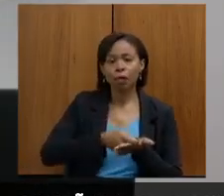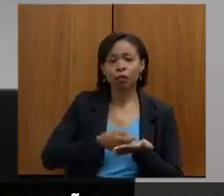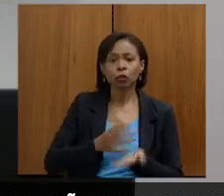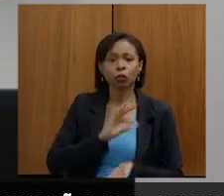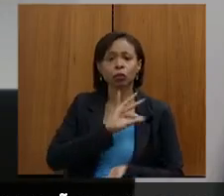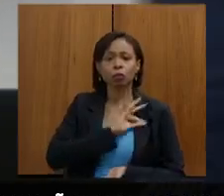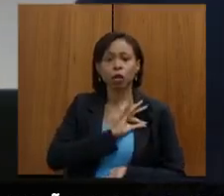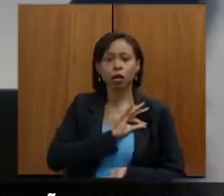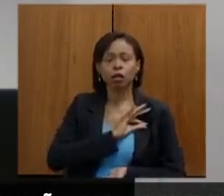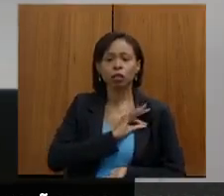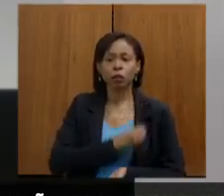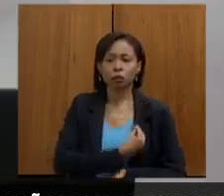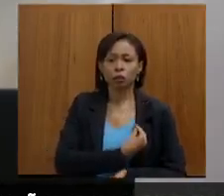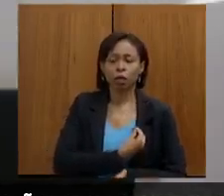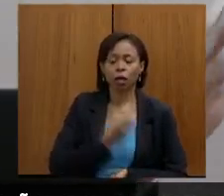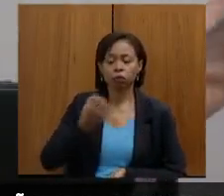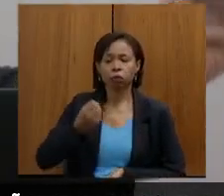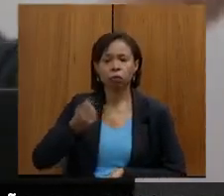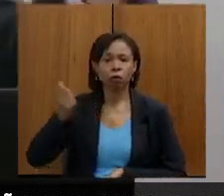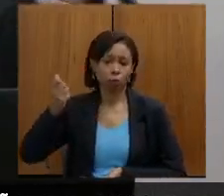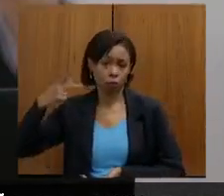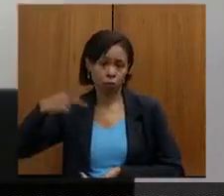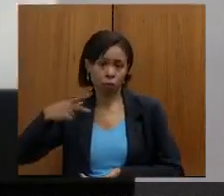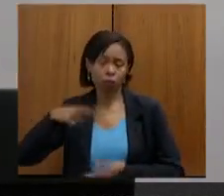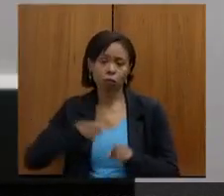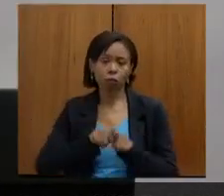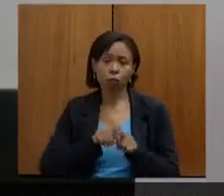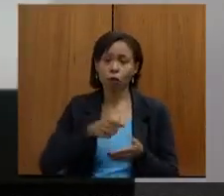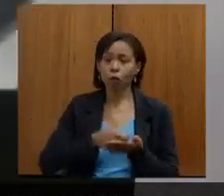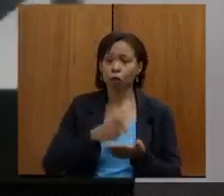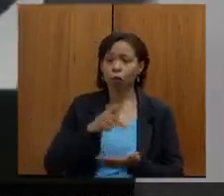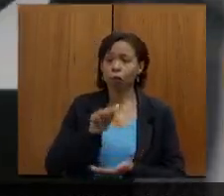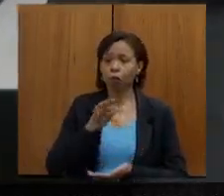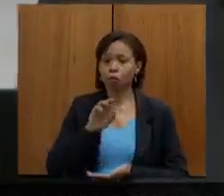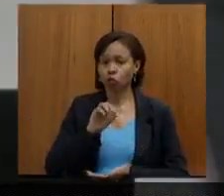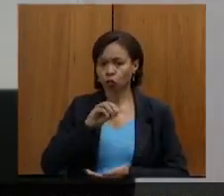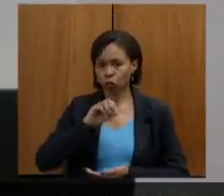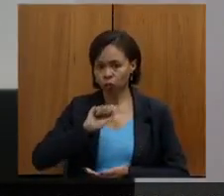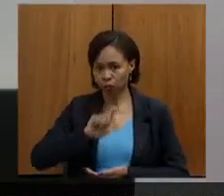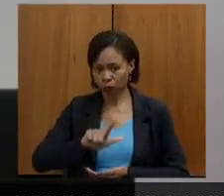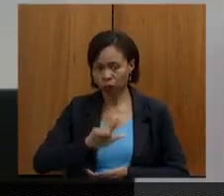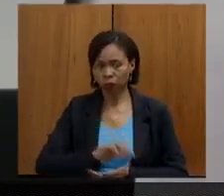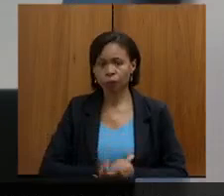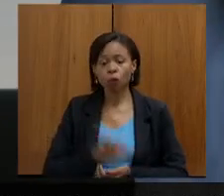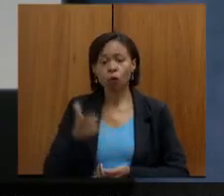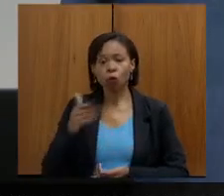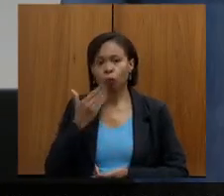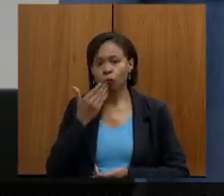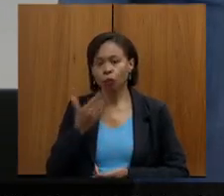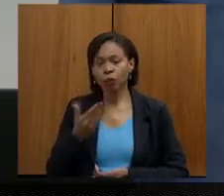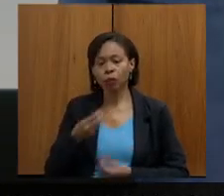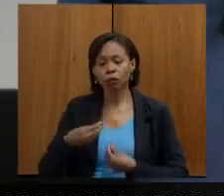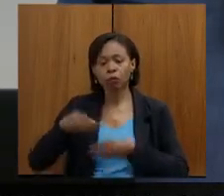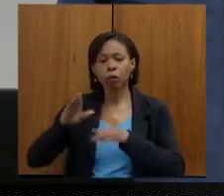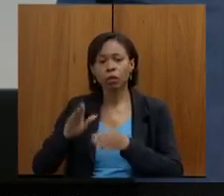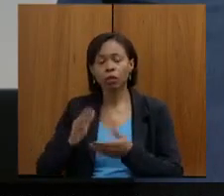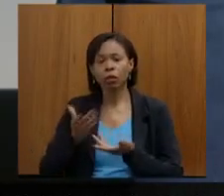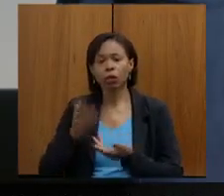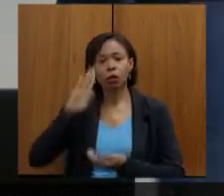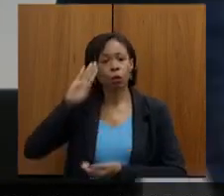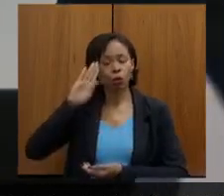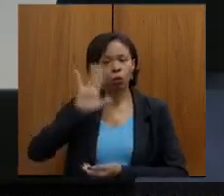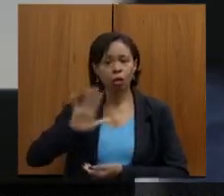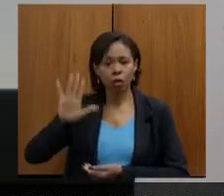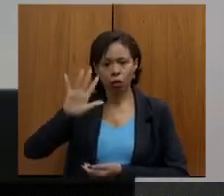militares ativos veteranos pensionistas também como obrigação patronal outro requerimento uma caminhada comandante do